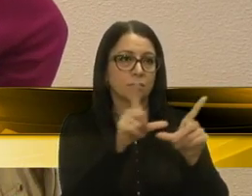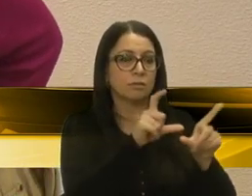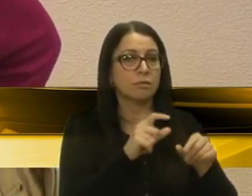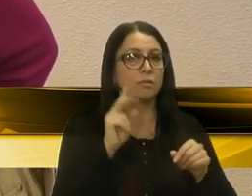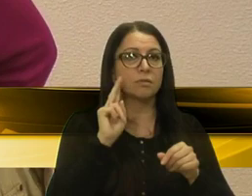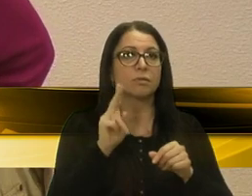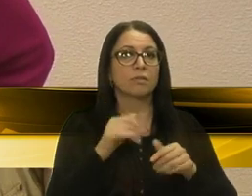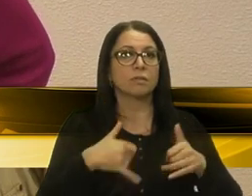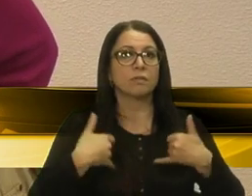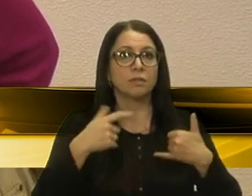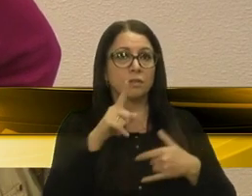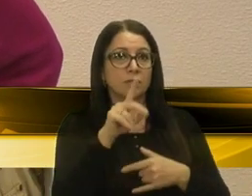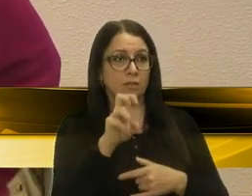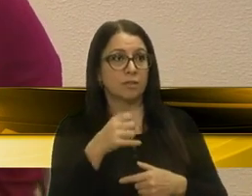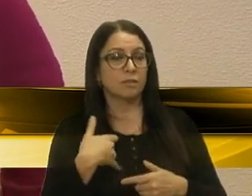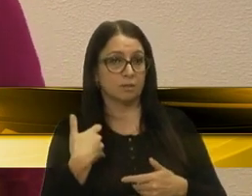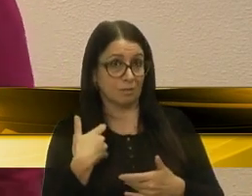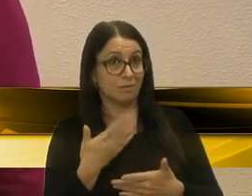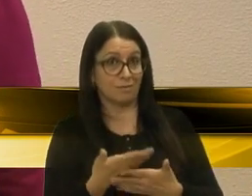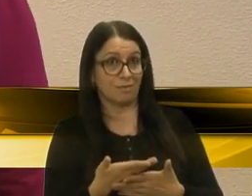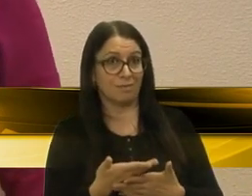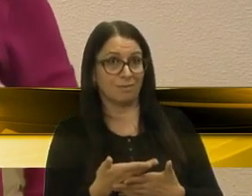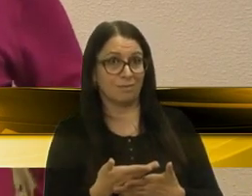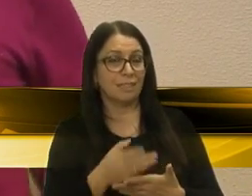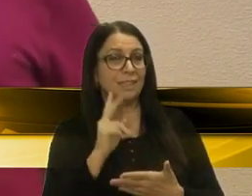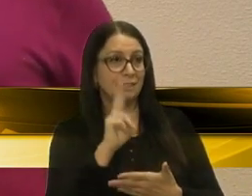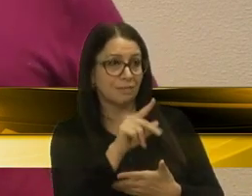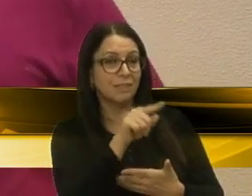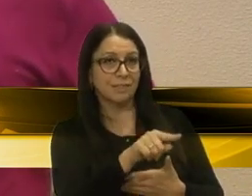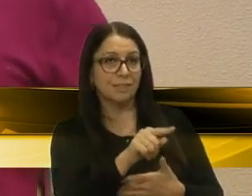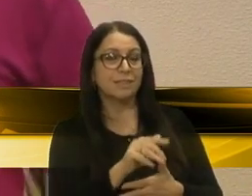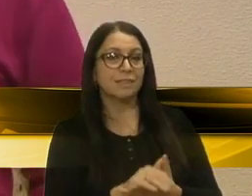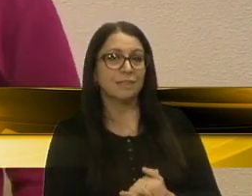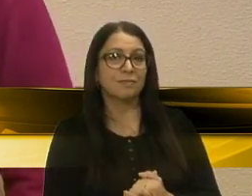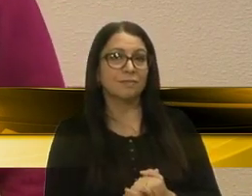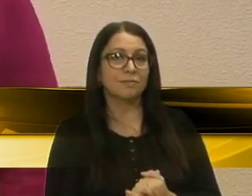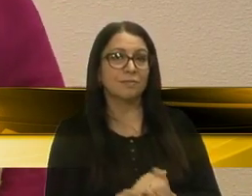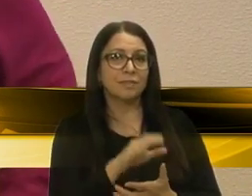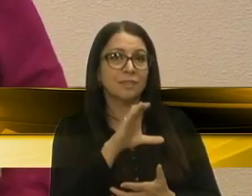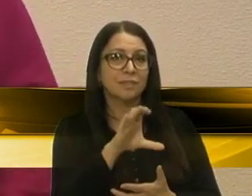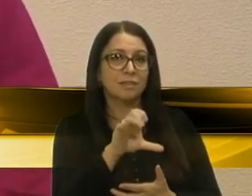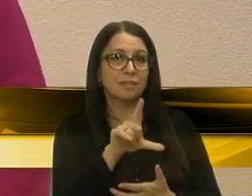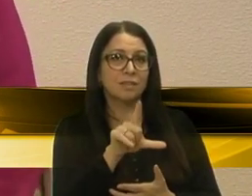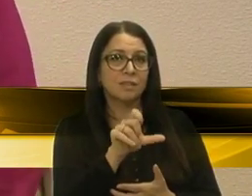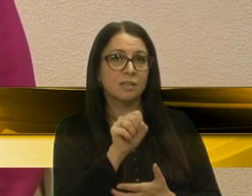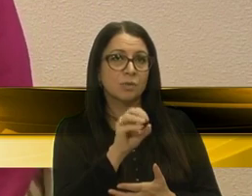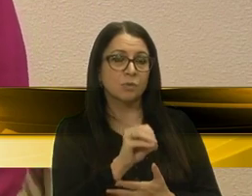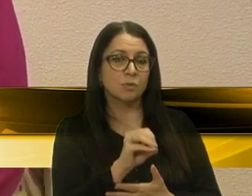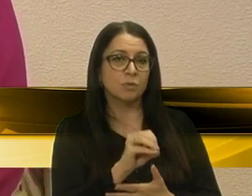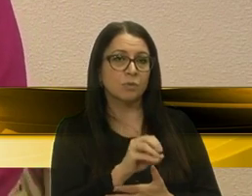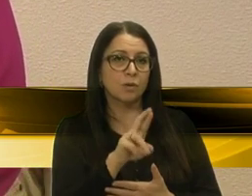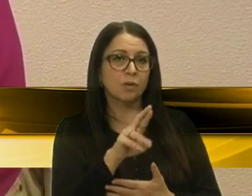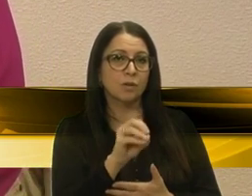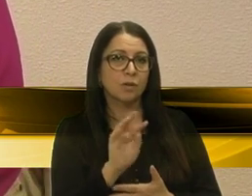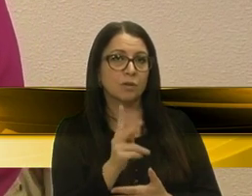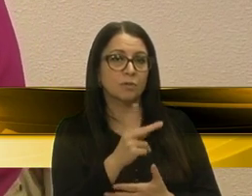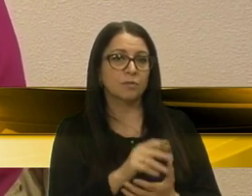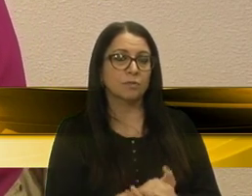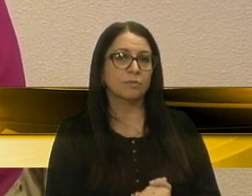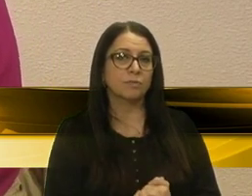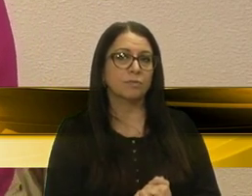fui no aniversário de 15 anos né e ali estava o celso roth hoje casado com jussara